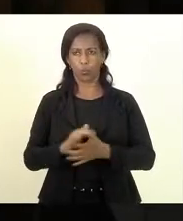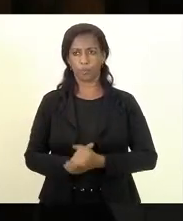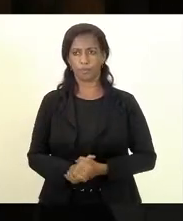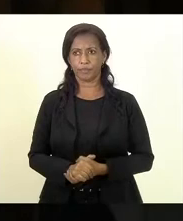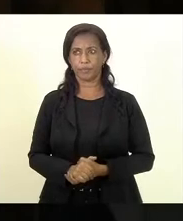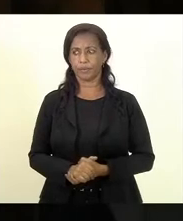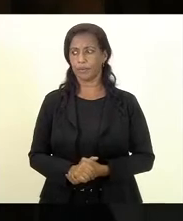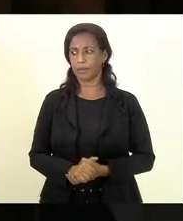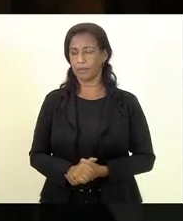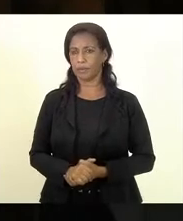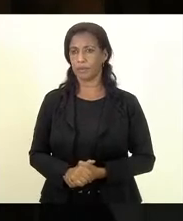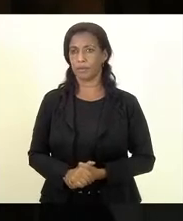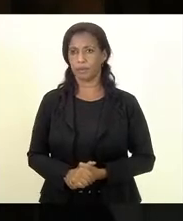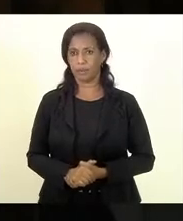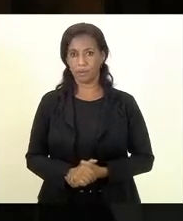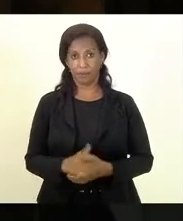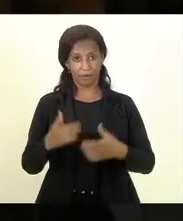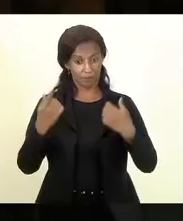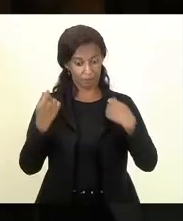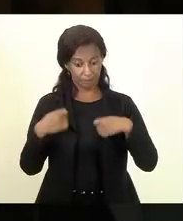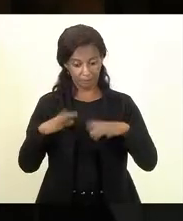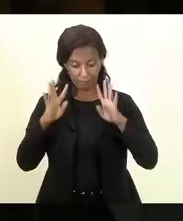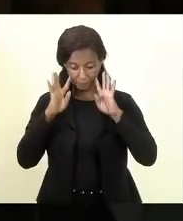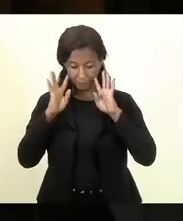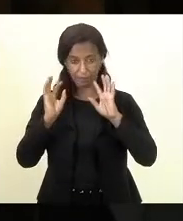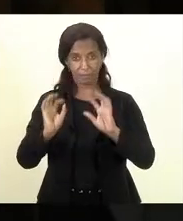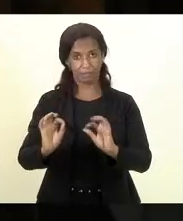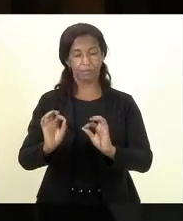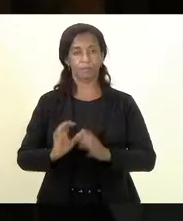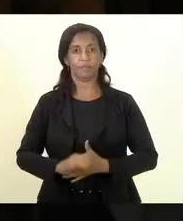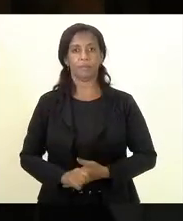não é aleatório. E a gente tem que prestar atenção nisso,